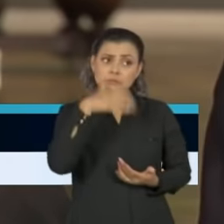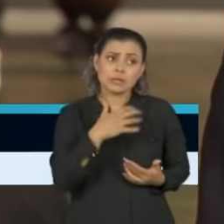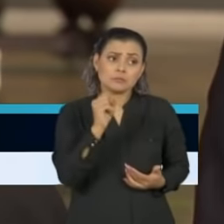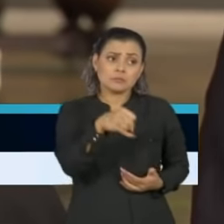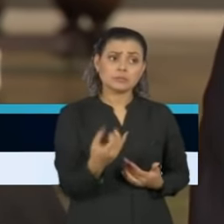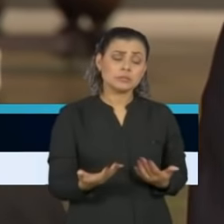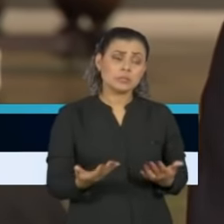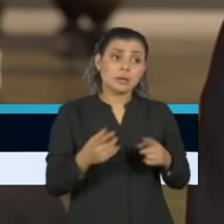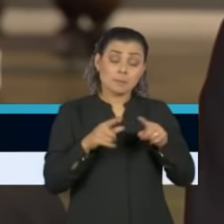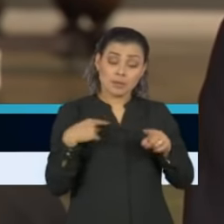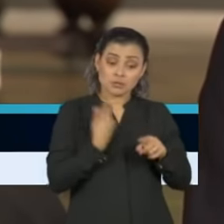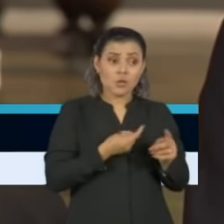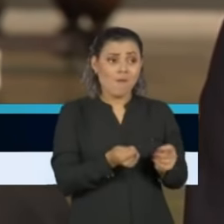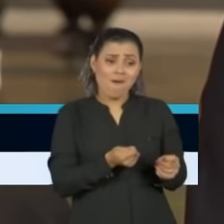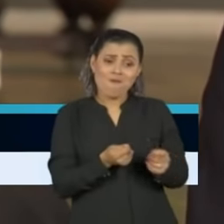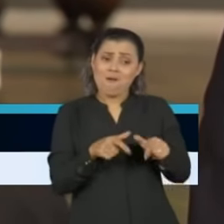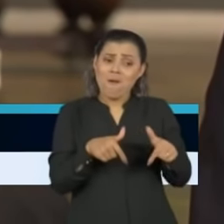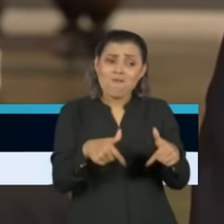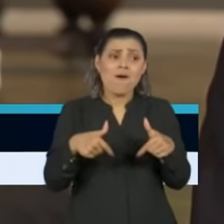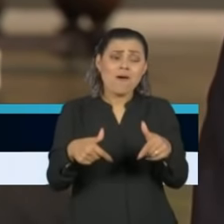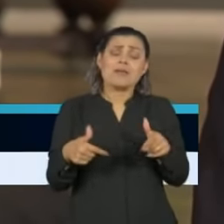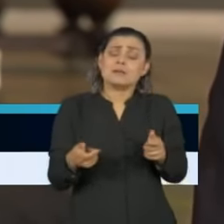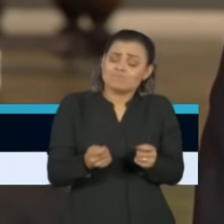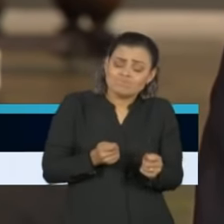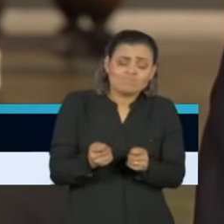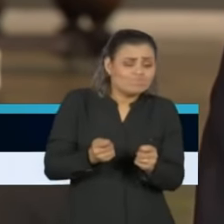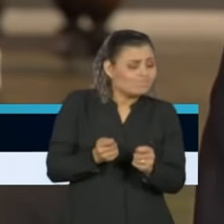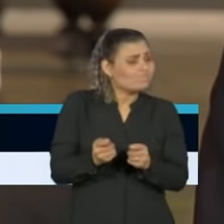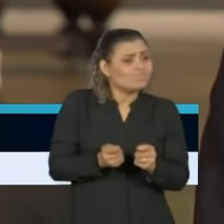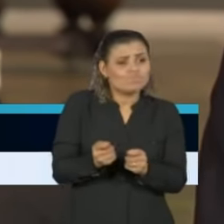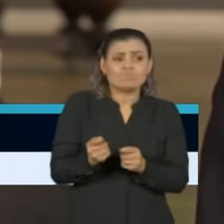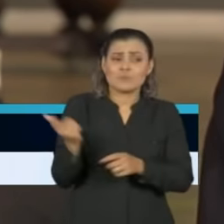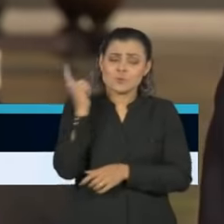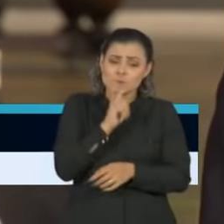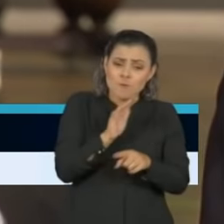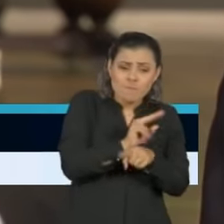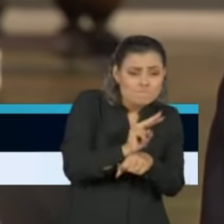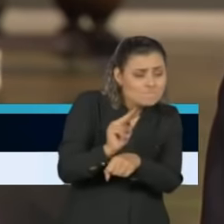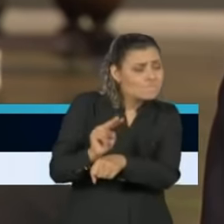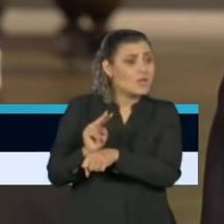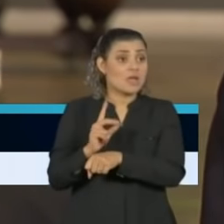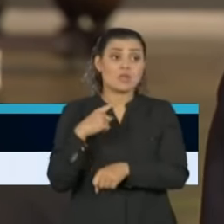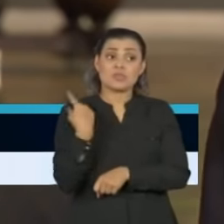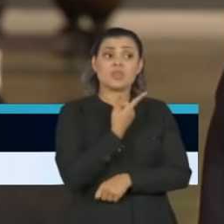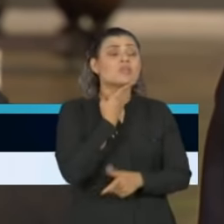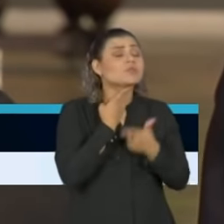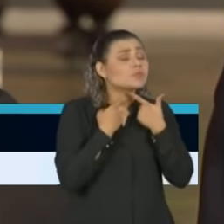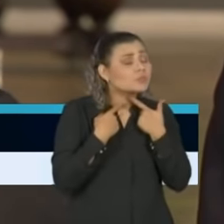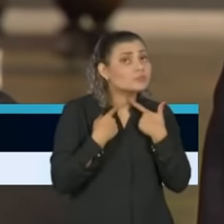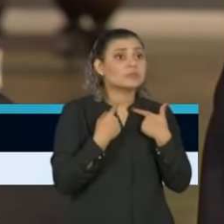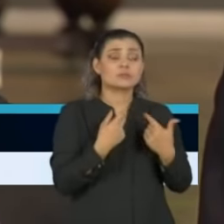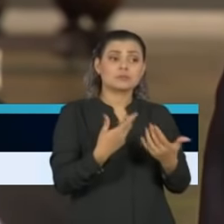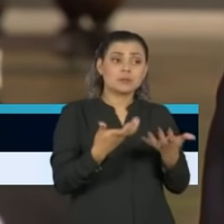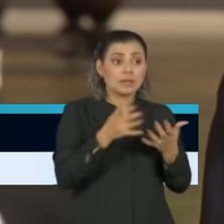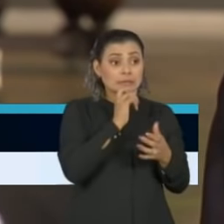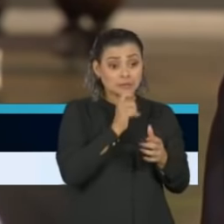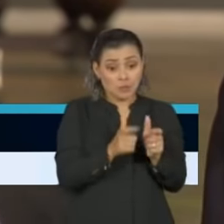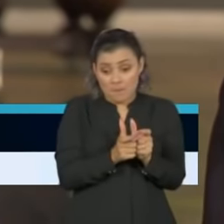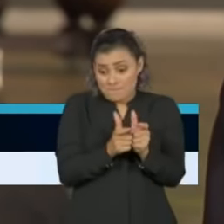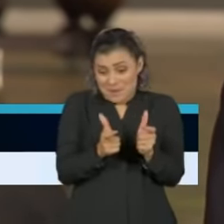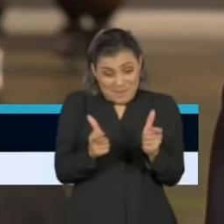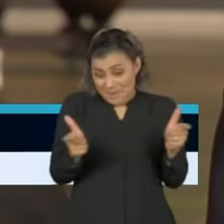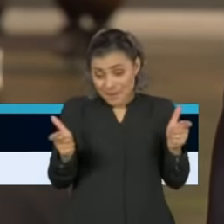trabalhando para que a gente possa fazer isso no mínimo possível. A nossa intenção, se você pensar numa curva de incidência,